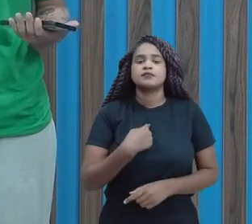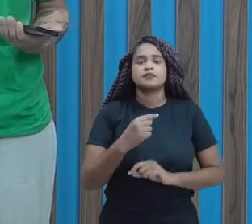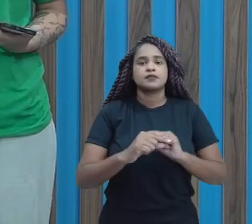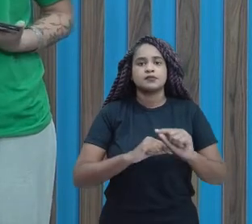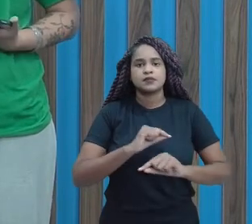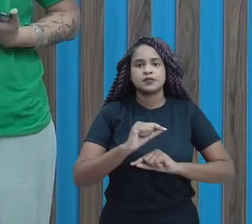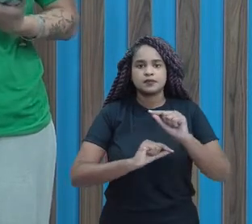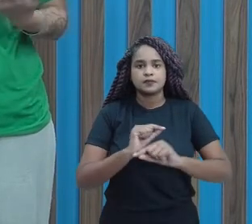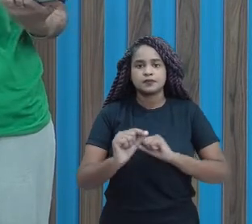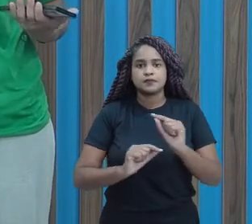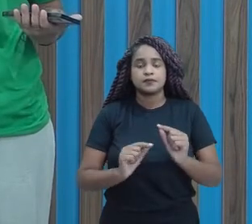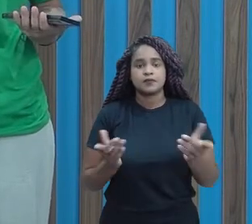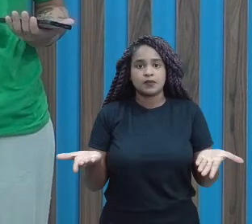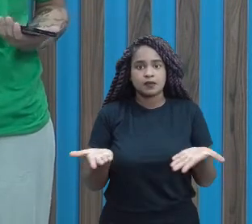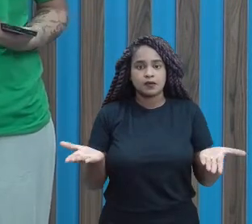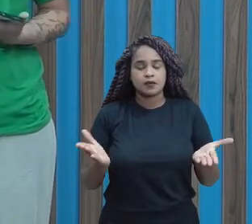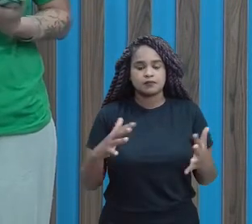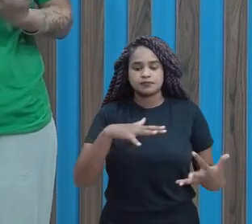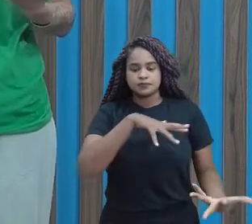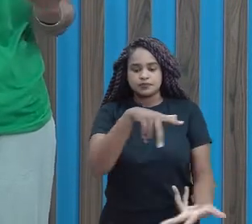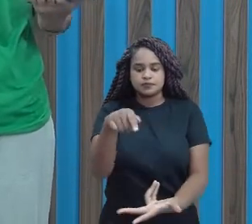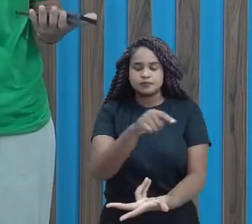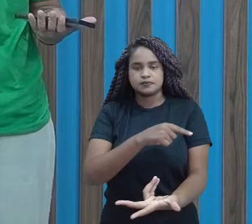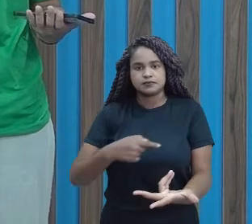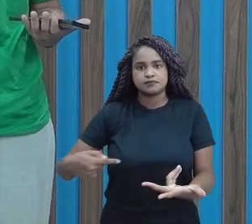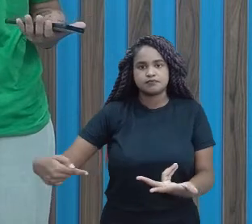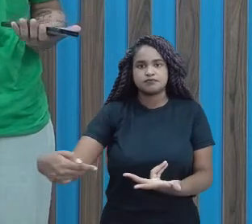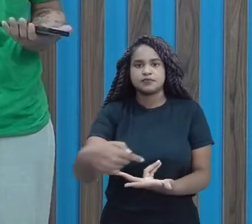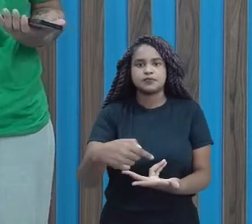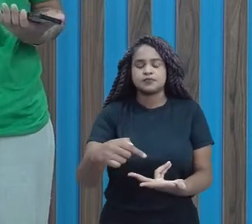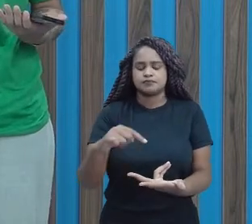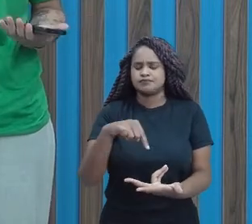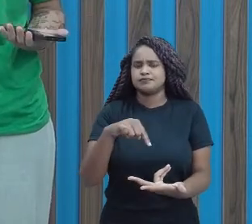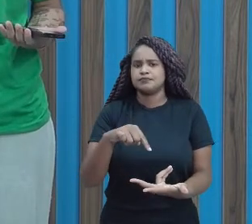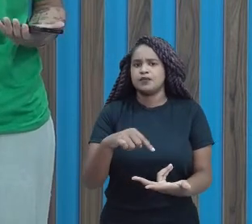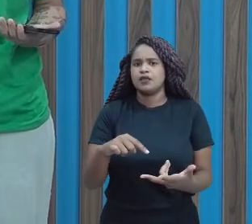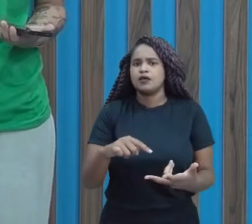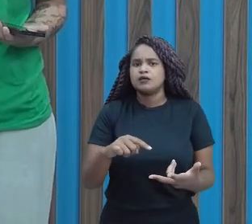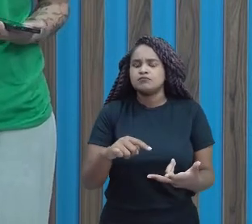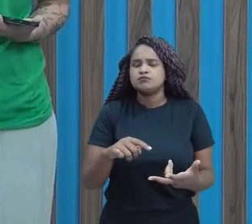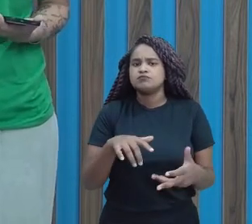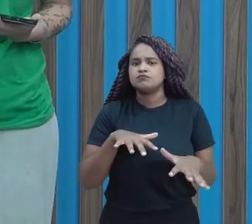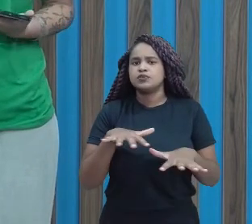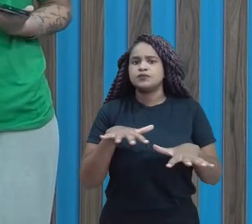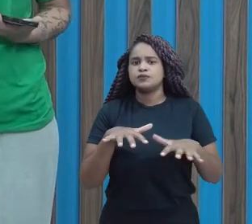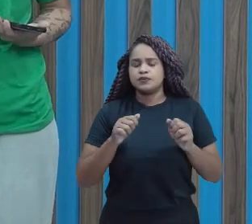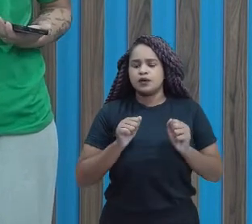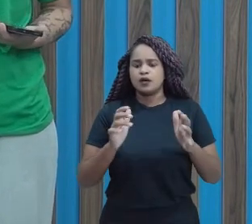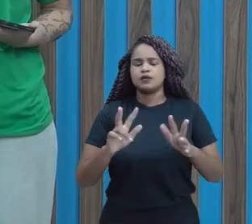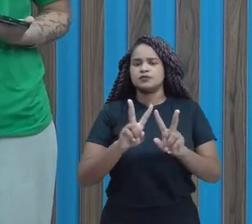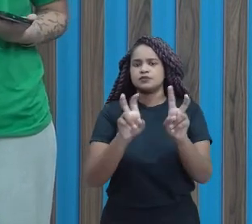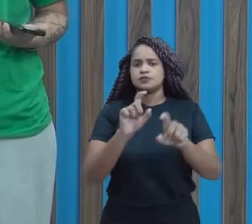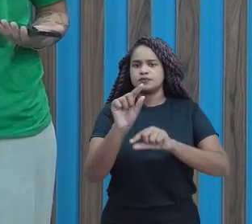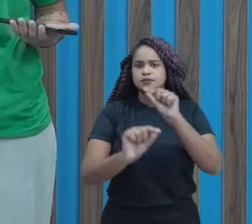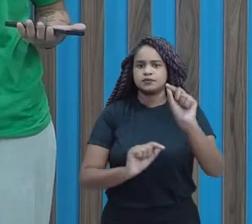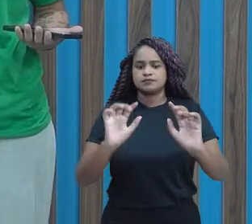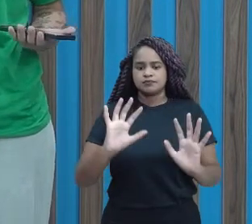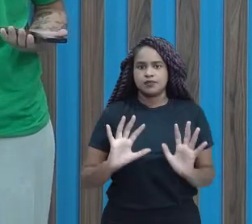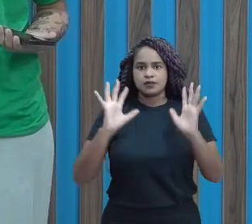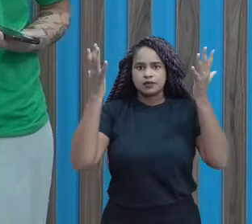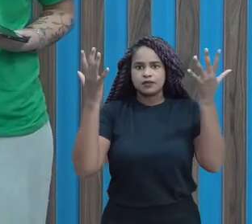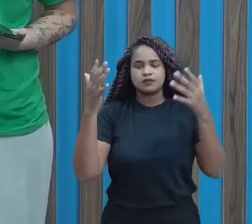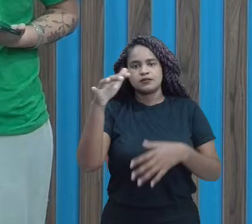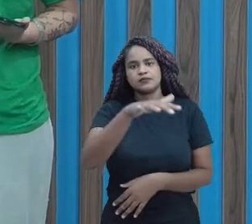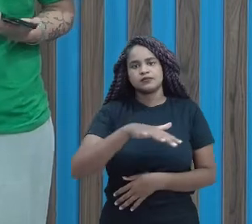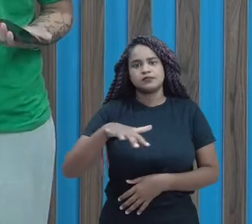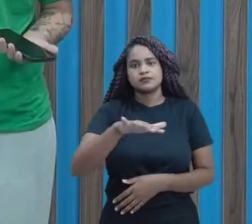mobilização mundial a nível das questões climáticas, né? Que a gente fala tanto. Então, hoje o nosso tema da